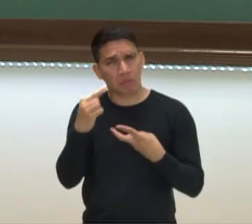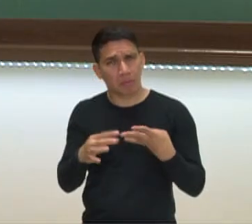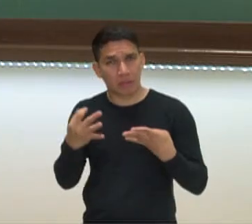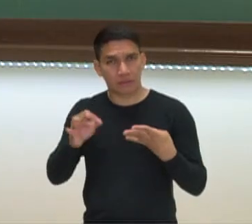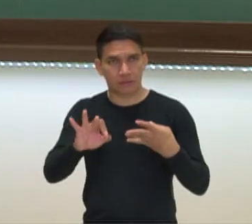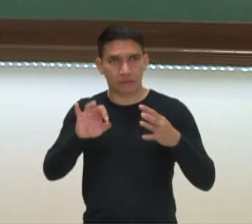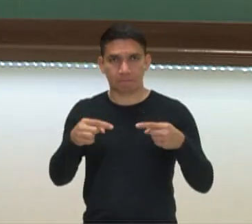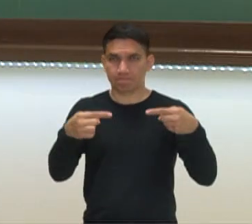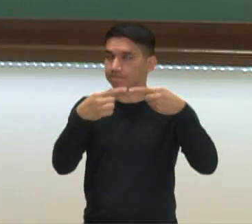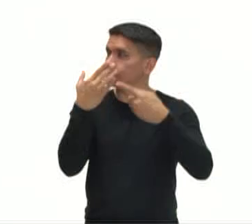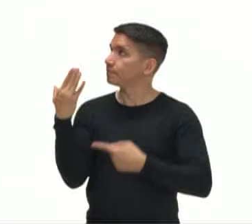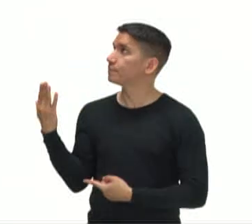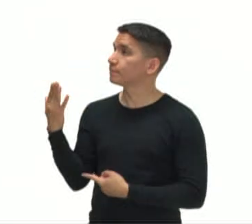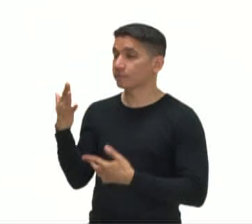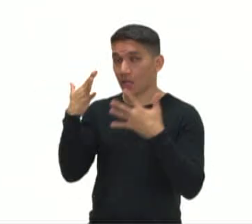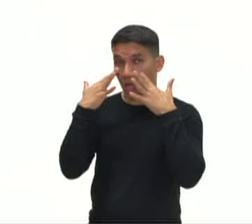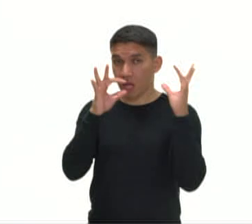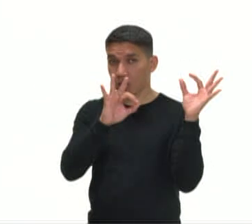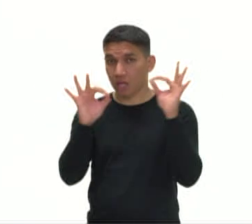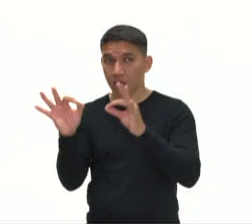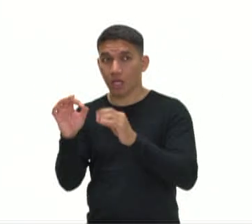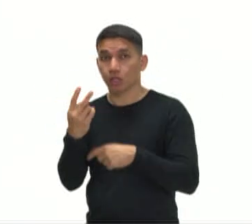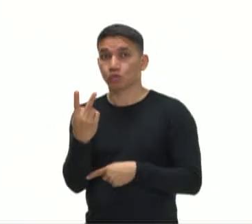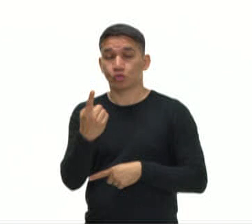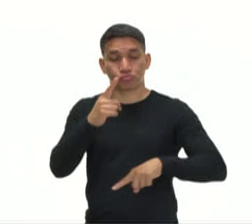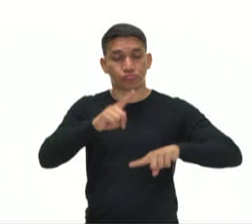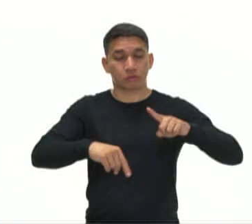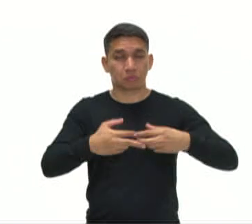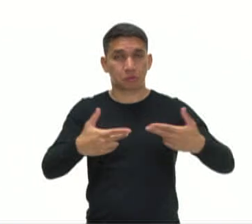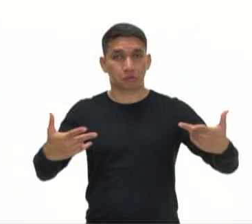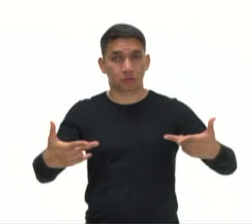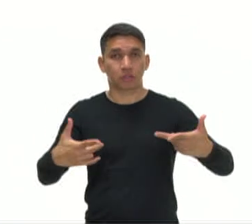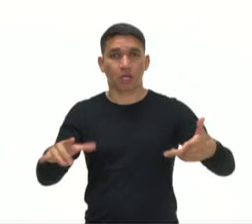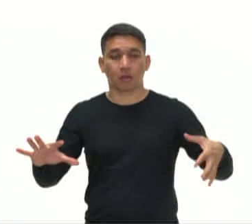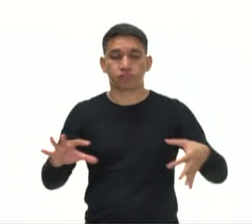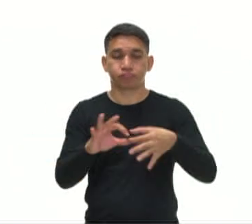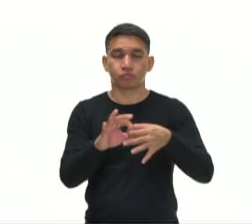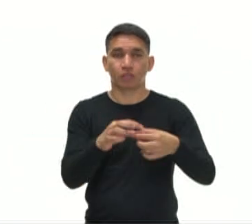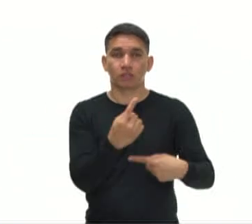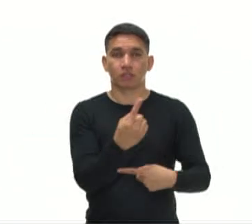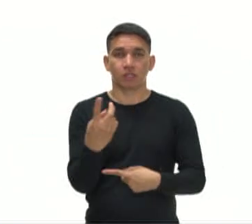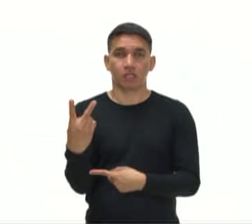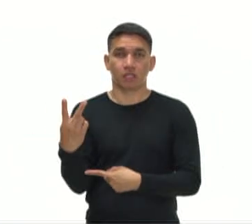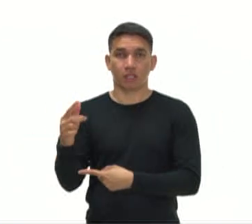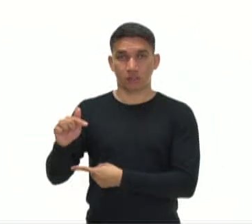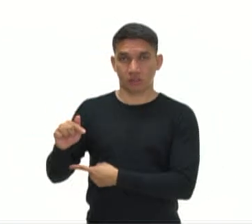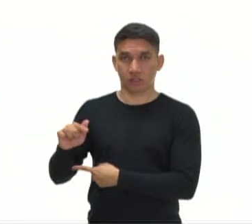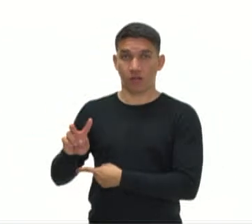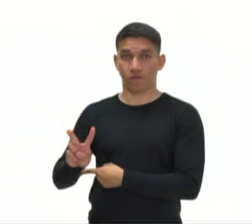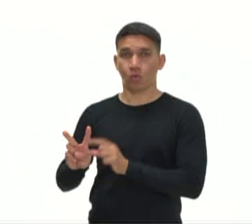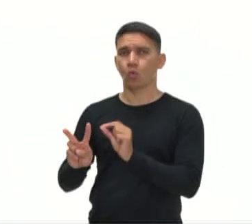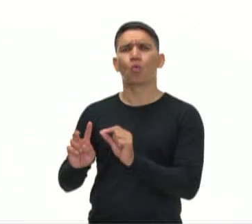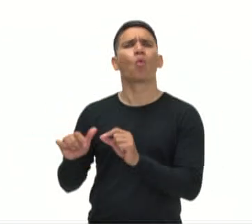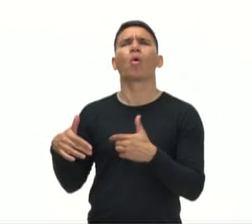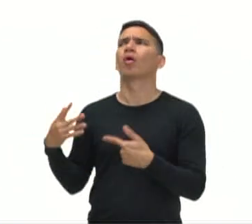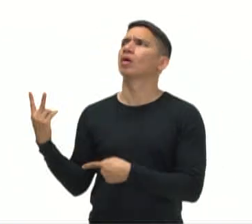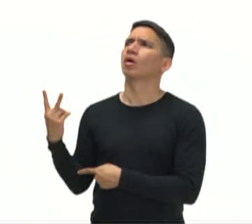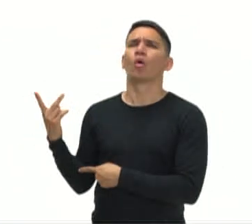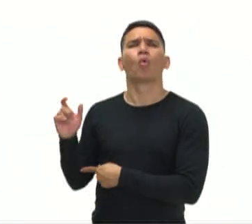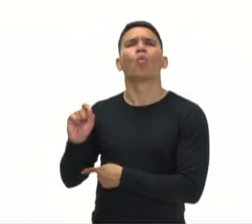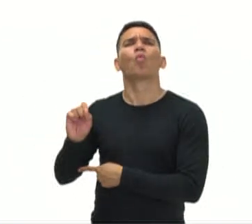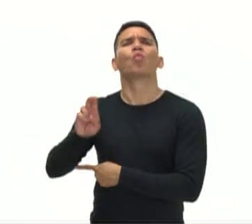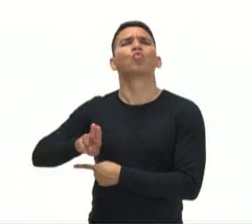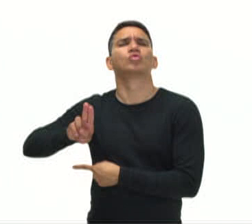facilmente. Observe abaixo as duas máquinas para ligação em 127 volts. Qual delas utiliza maior